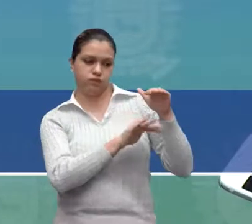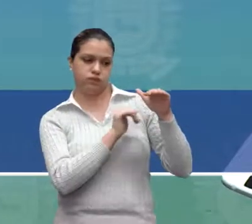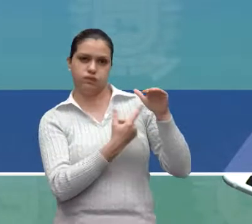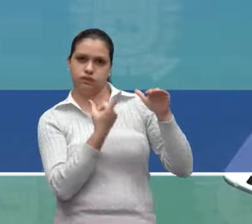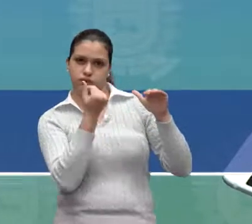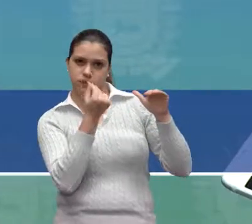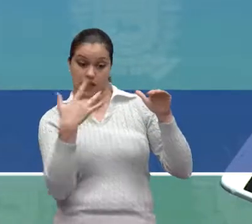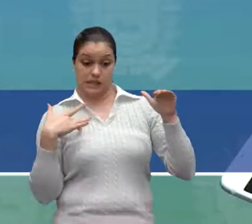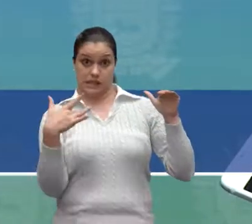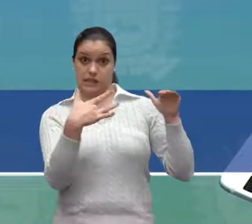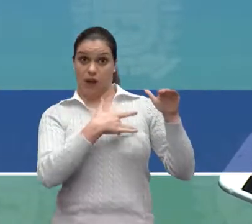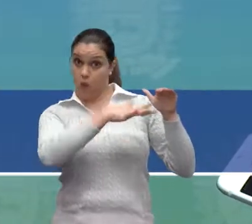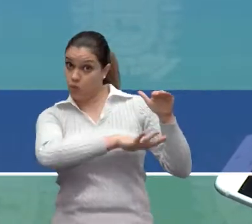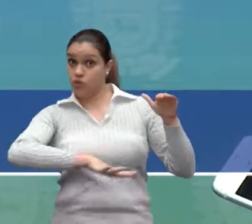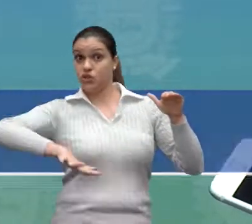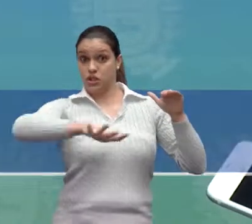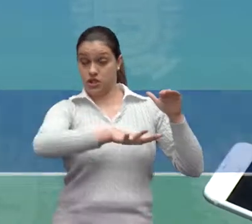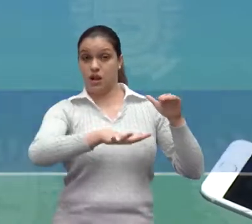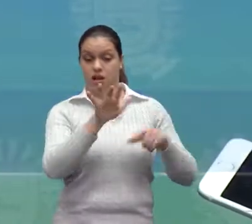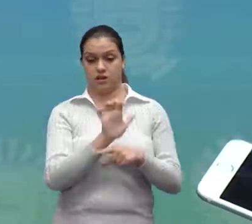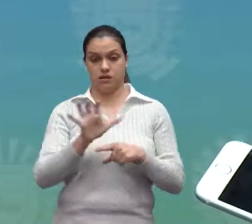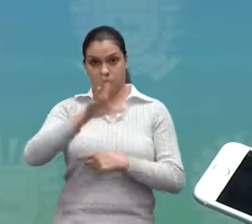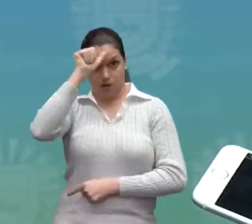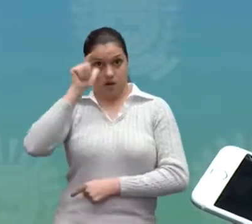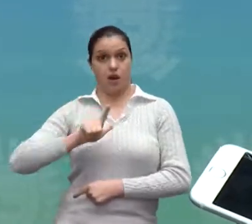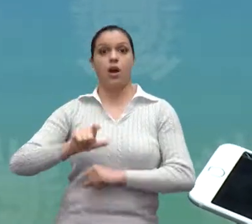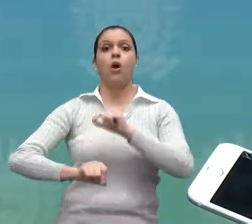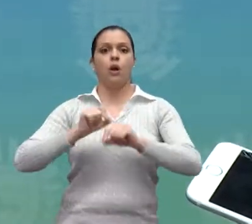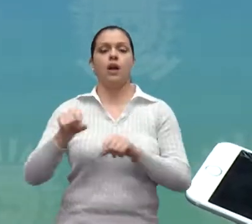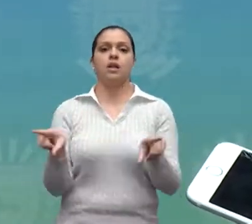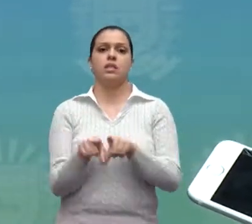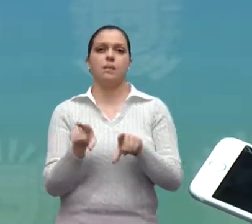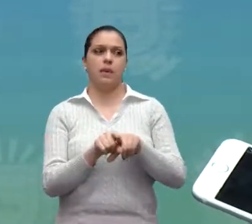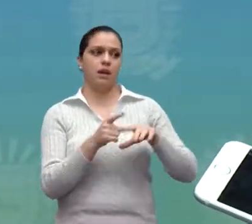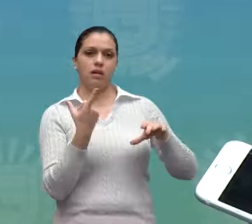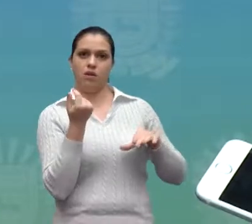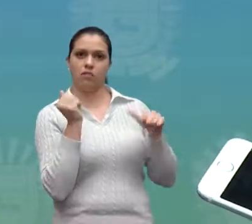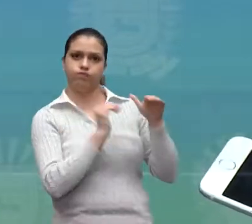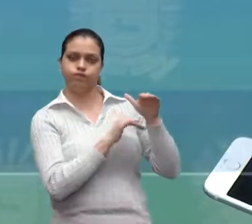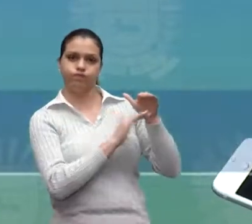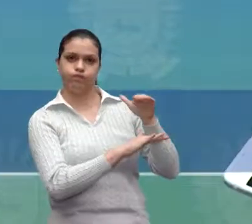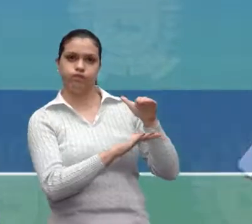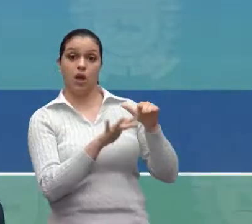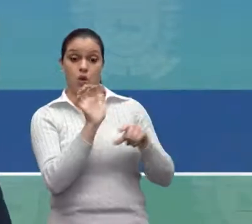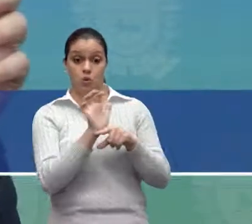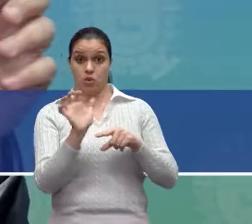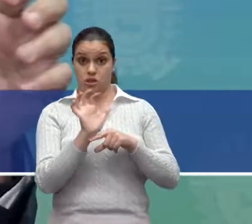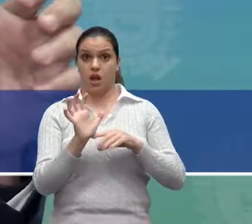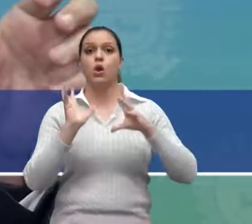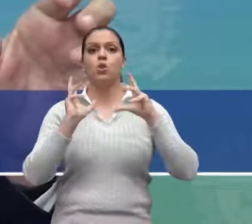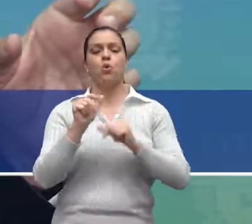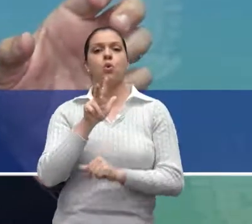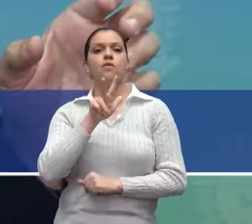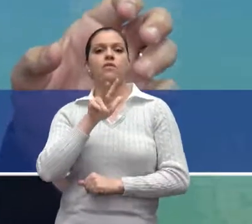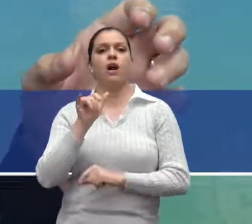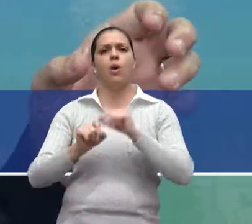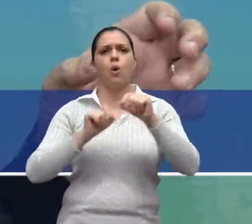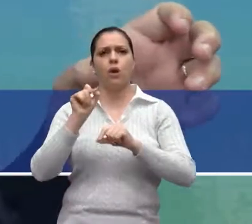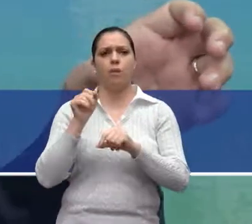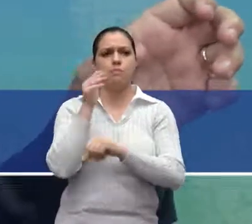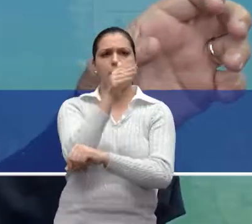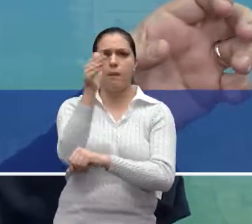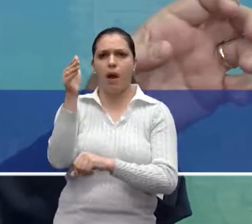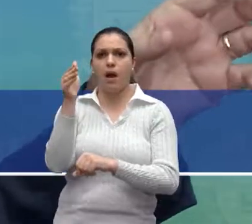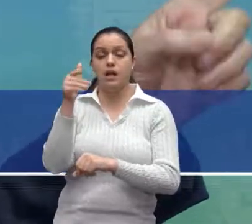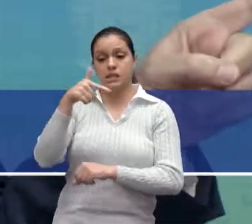para o Fundo de Saúde do Estado de Mato Grosso do Sul e, consequentemente, o Fundo de Saúde do